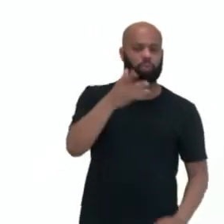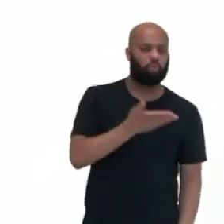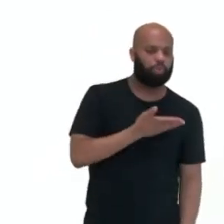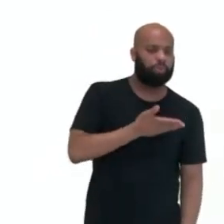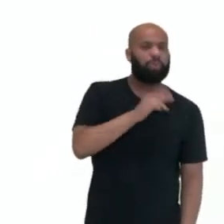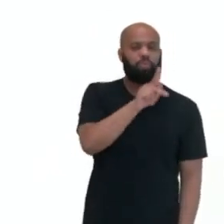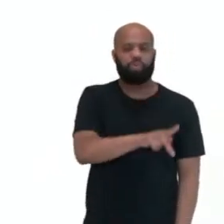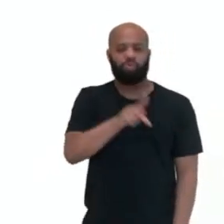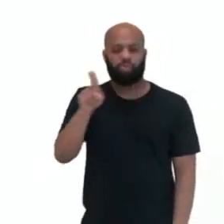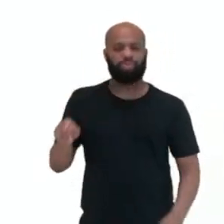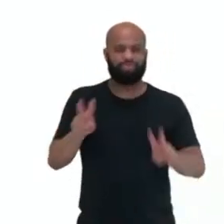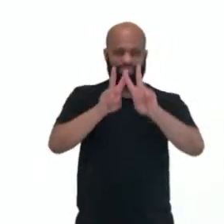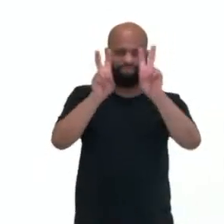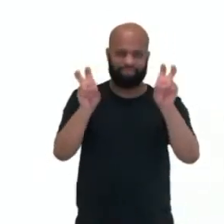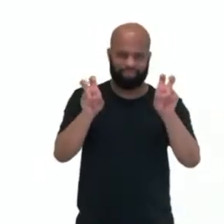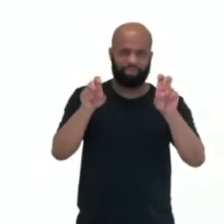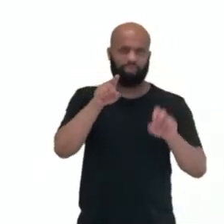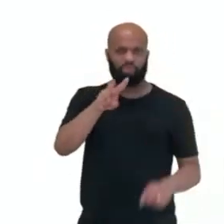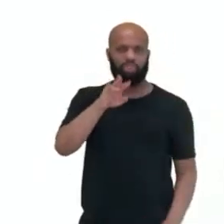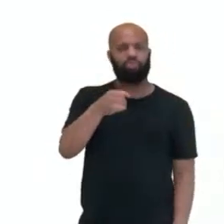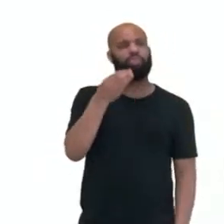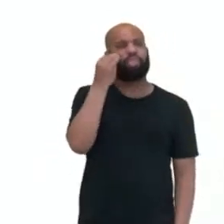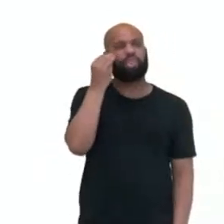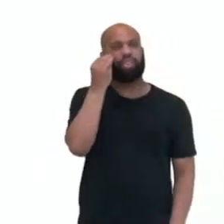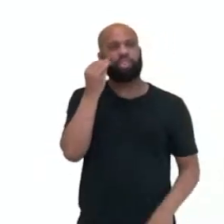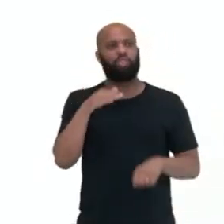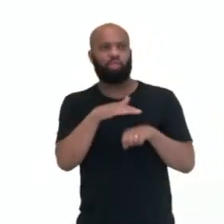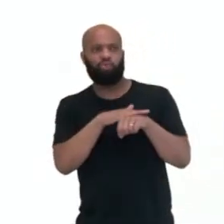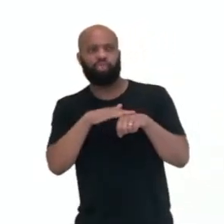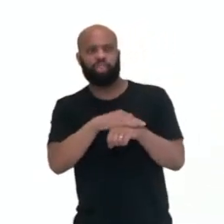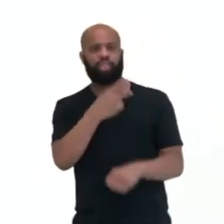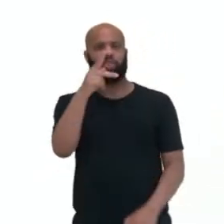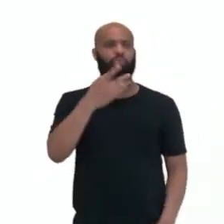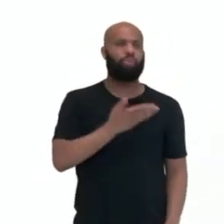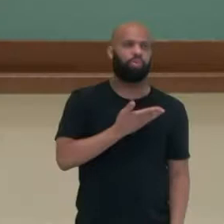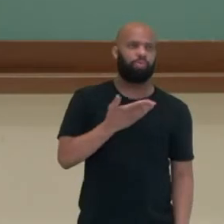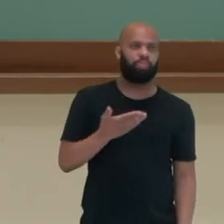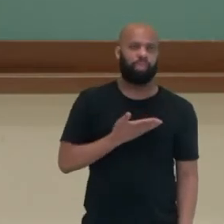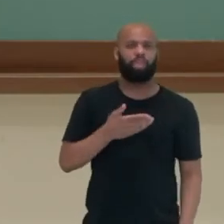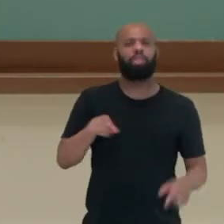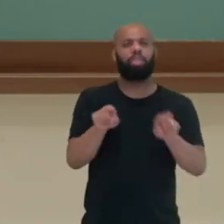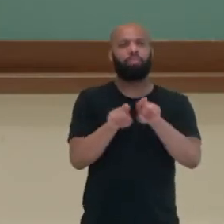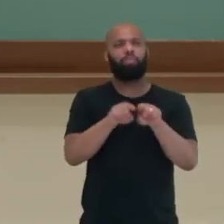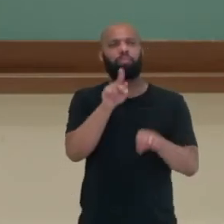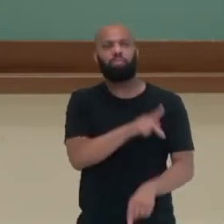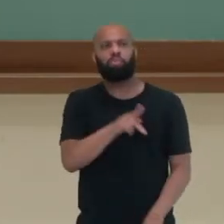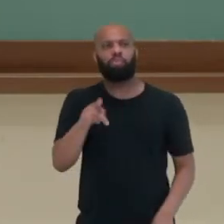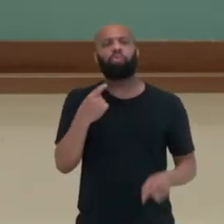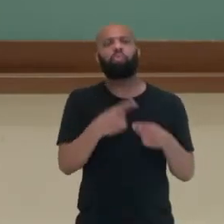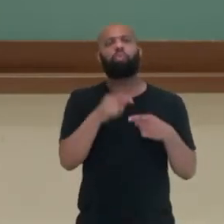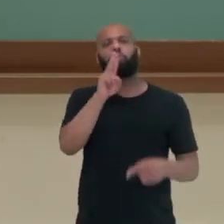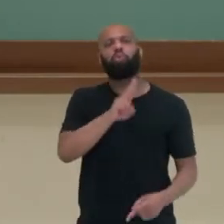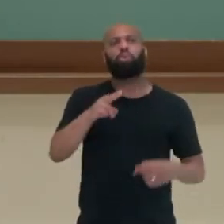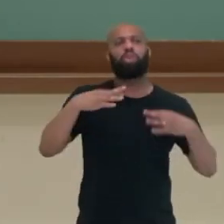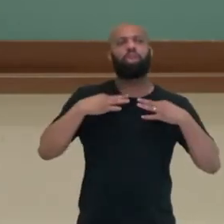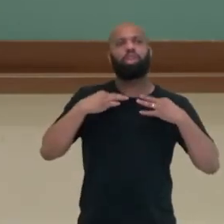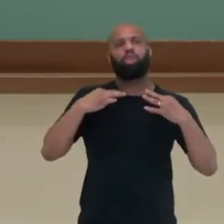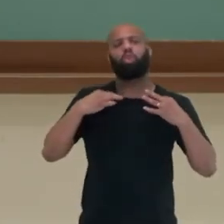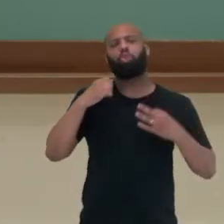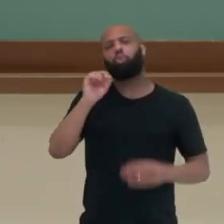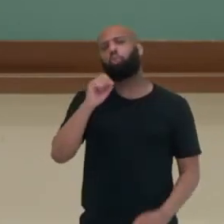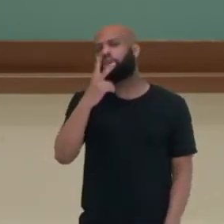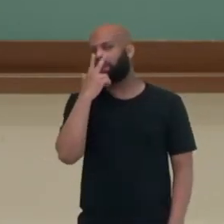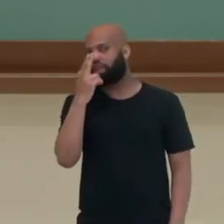esse assunto. Então, você vai tentar conversar com seus amigos, aí, com os professores. Por que vocês acham que eles utilizam essa roupa? O que vocês acham